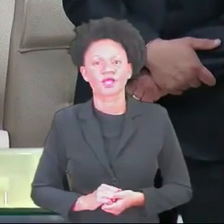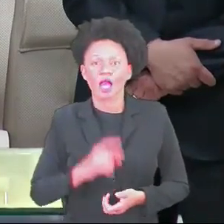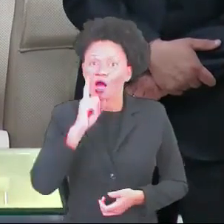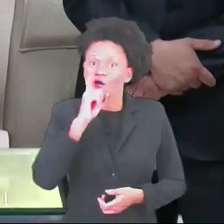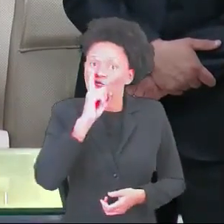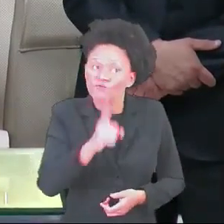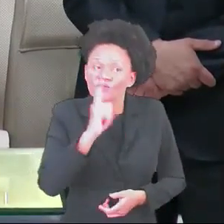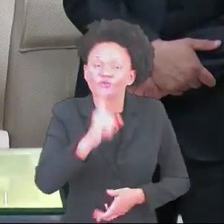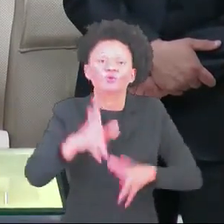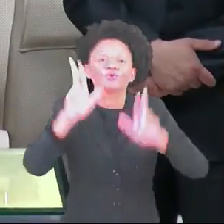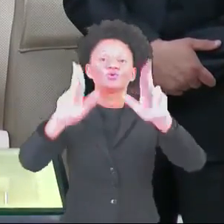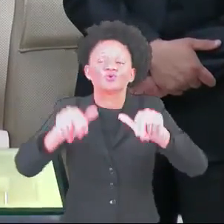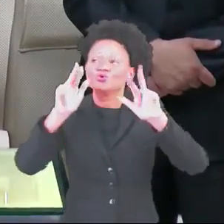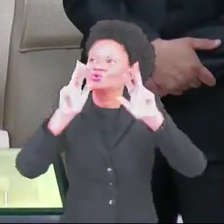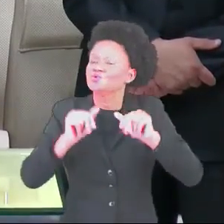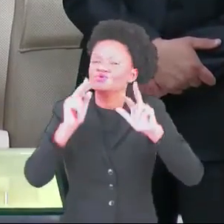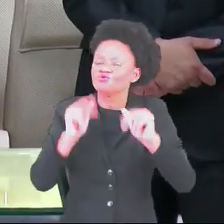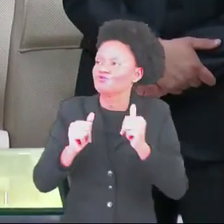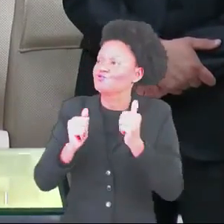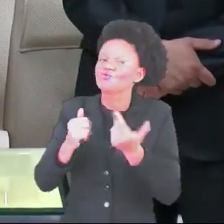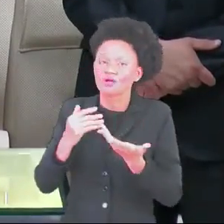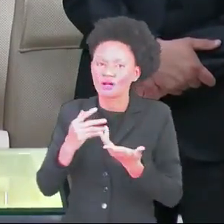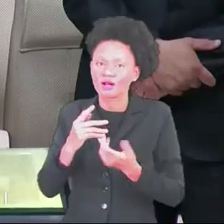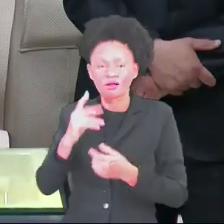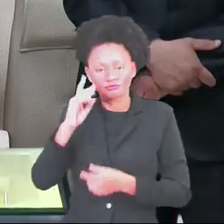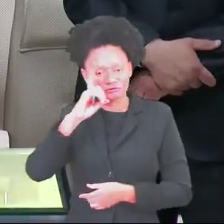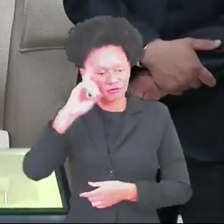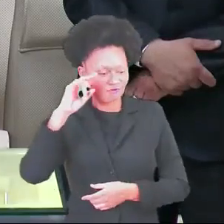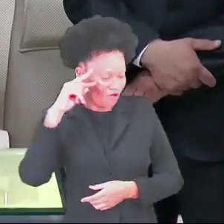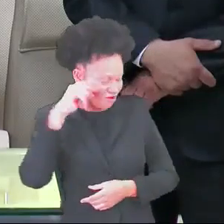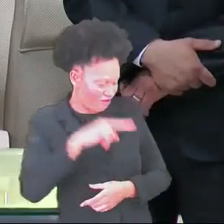você jamais vai agradá-lo.